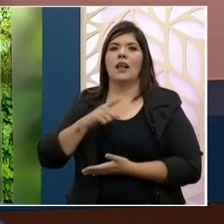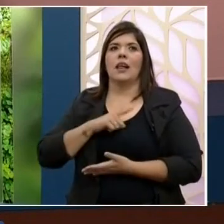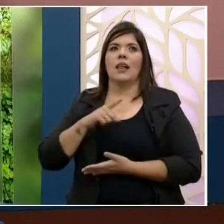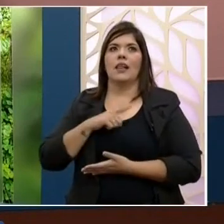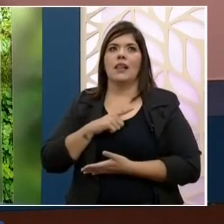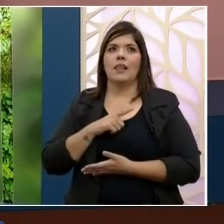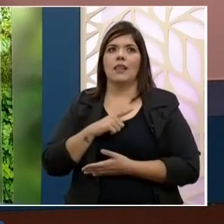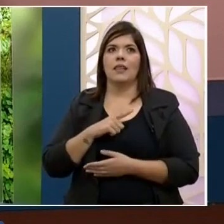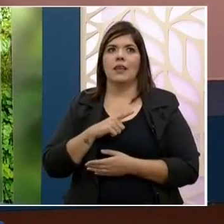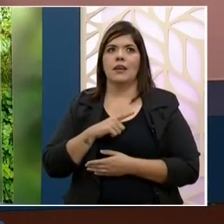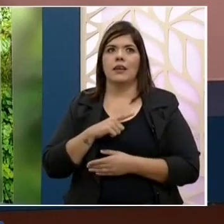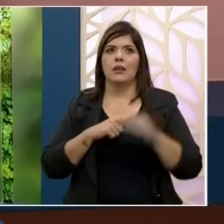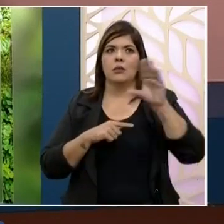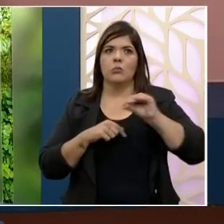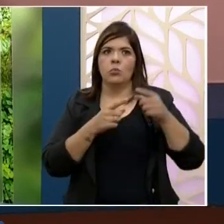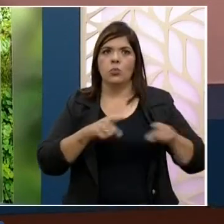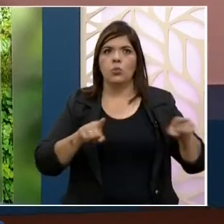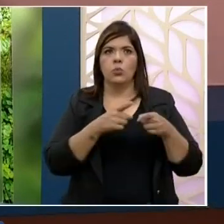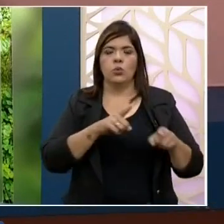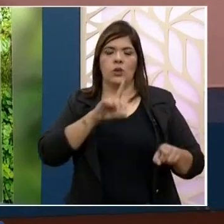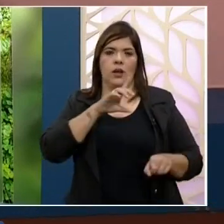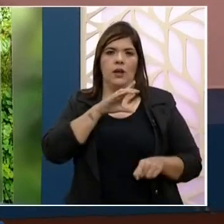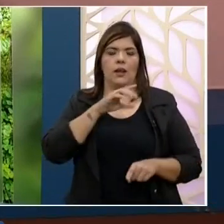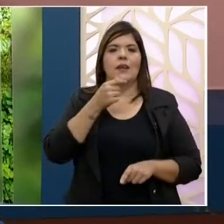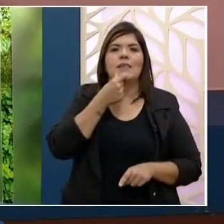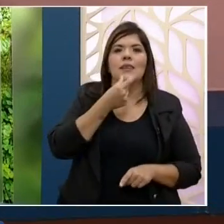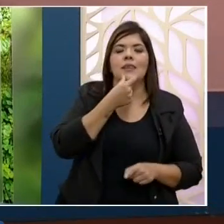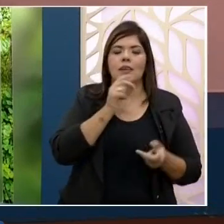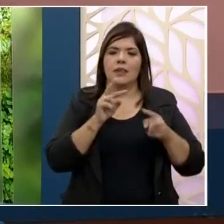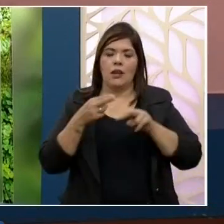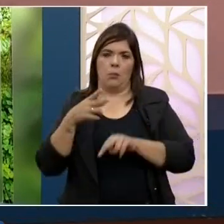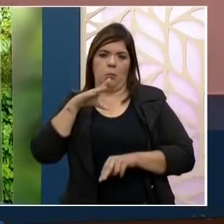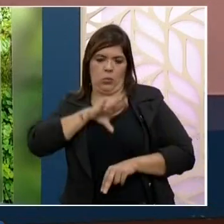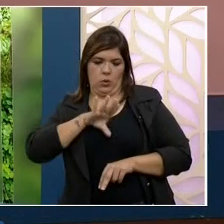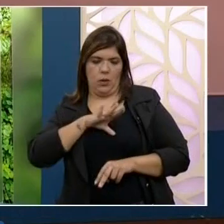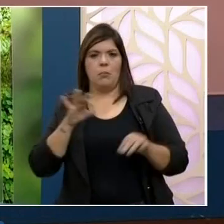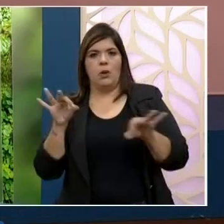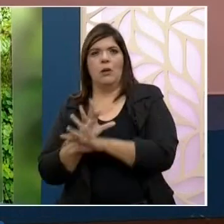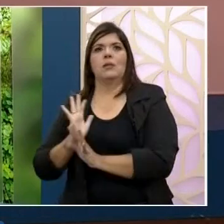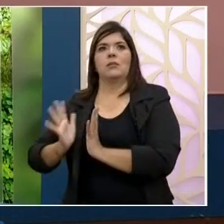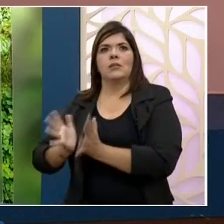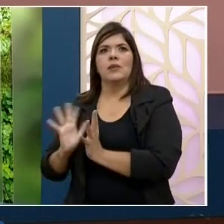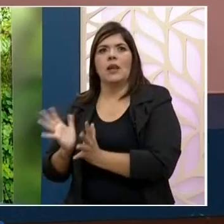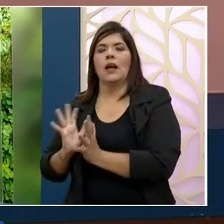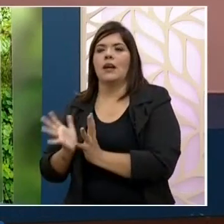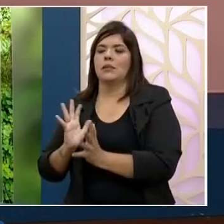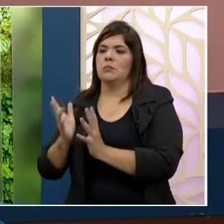em... uma música em inglês que eu traduzi para o português e depois para Libras. E aí eu levei para a